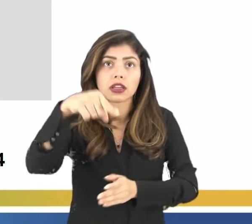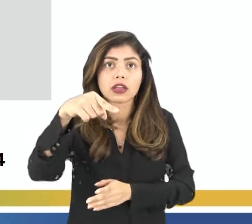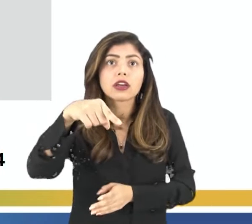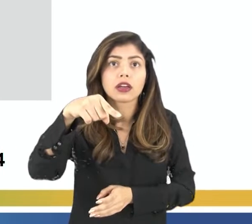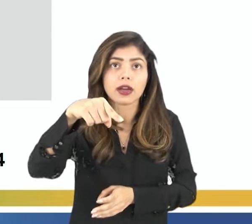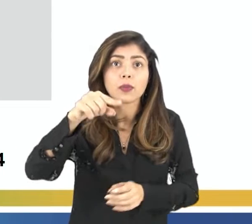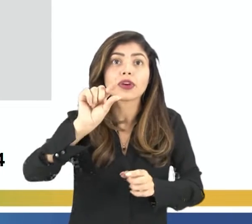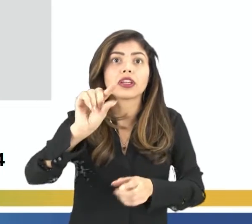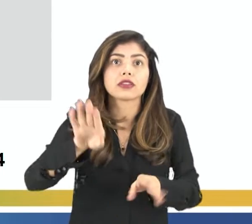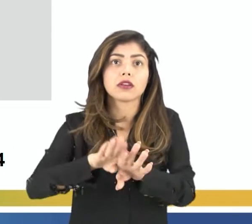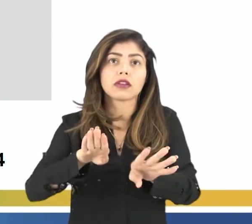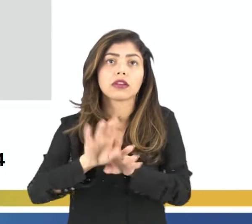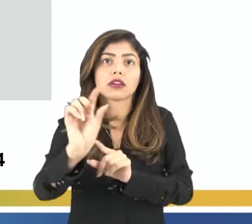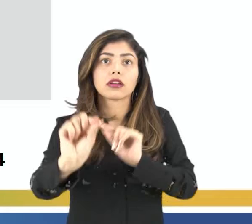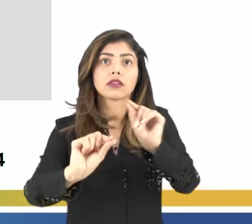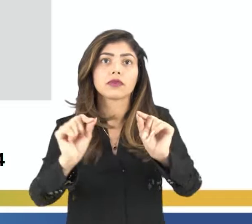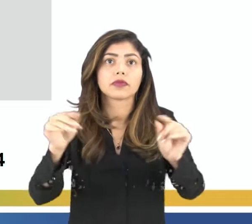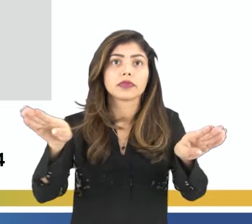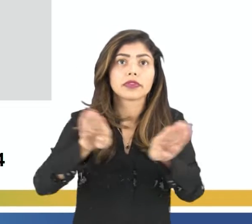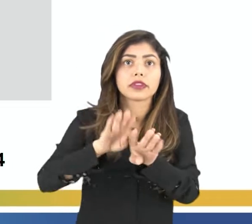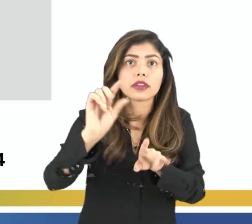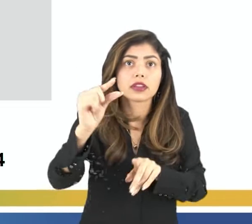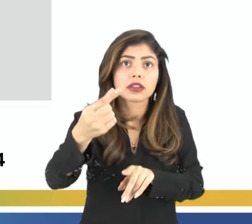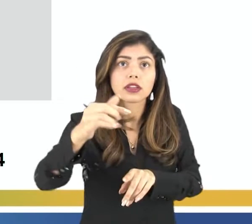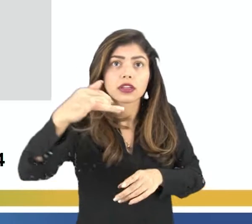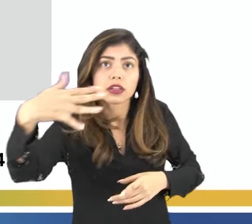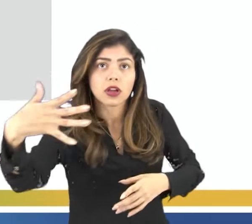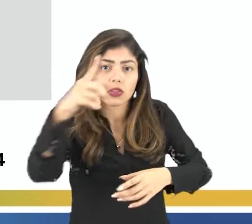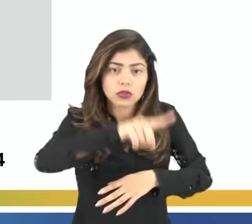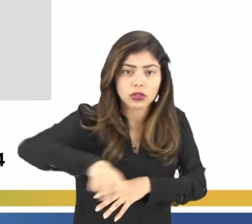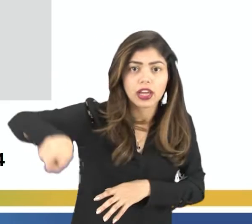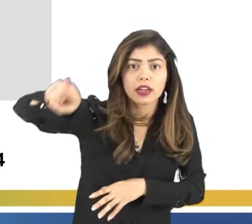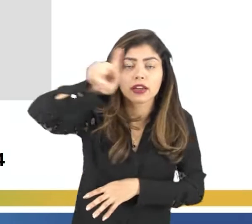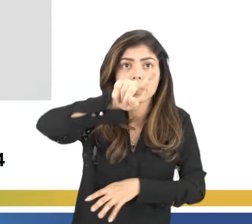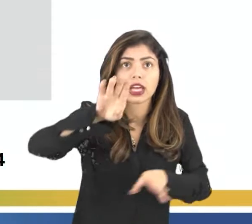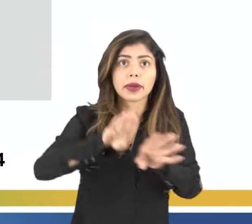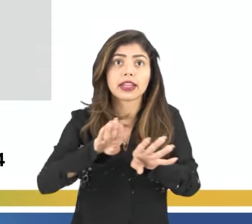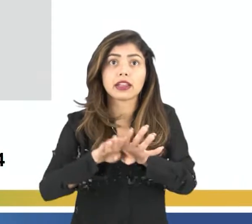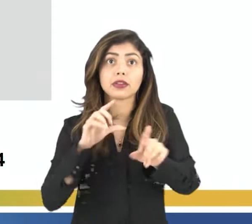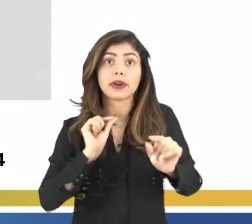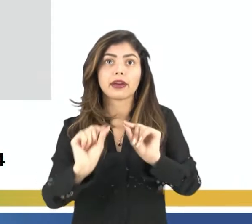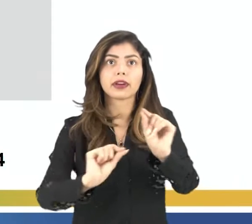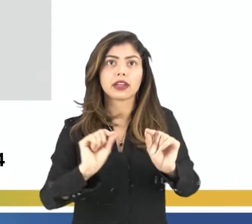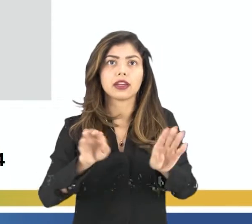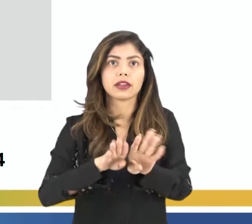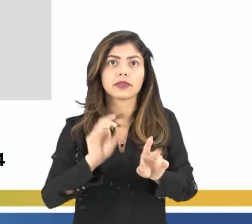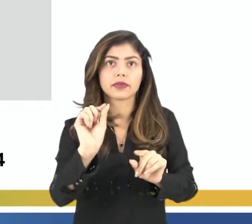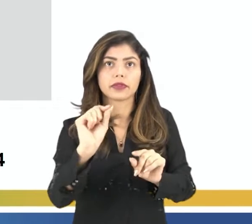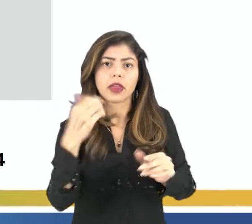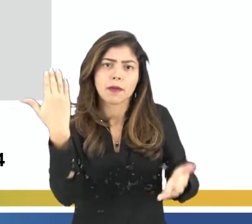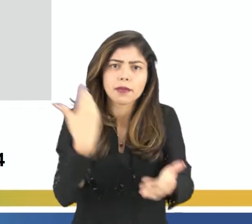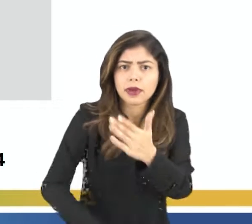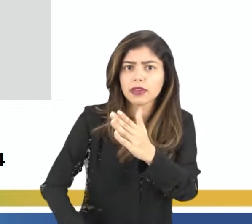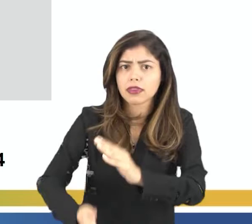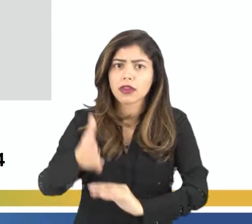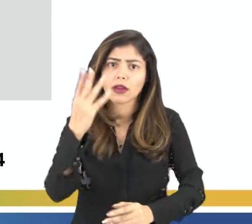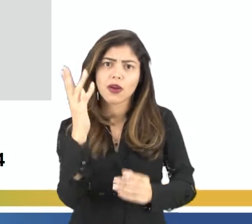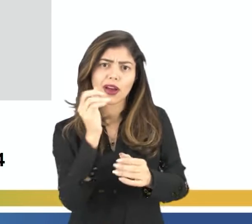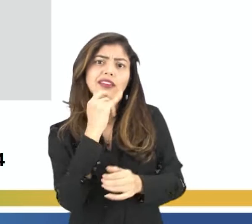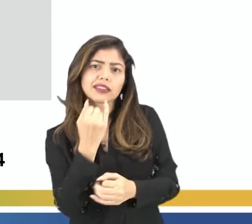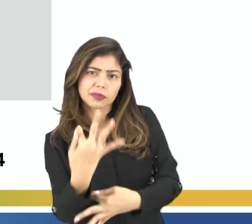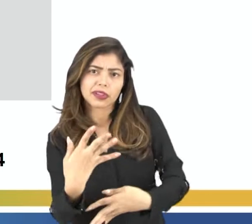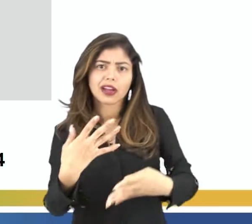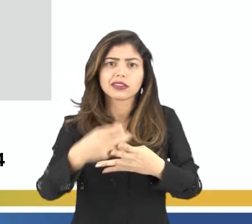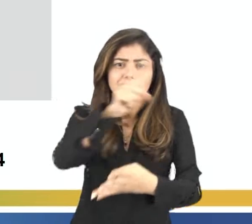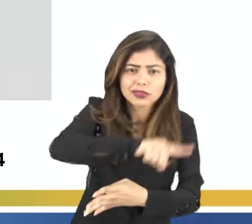extremidade da nossa circunferência ou do nosso círculo. Para você que perdeu a aula sobre círculo